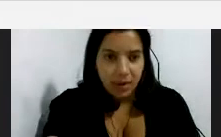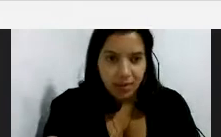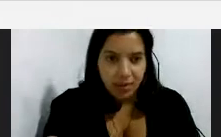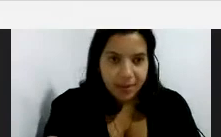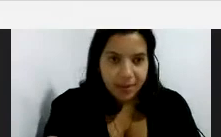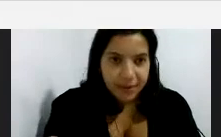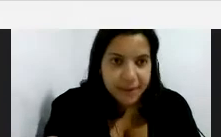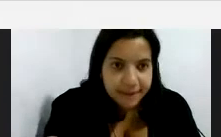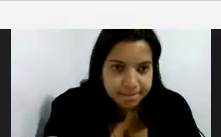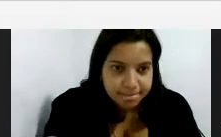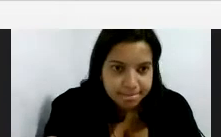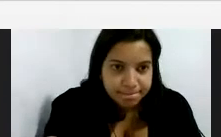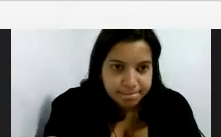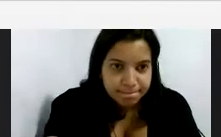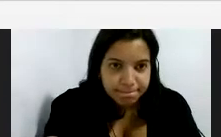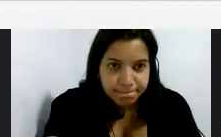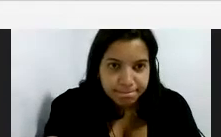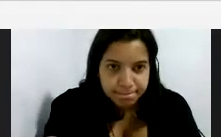Sim.